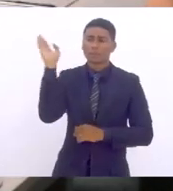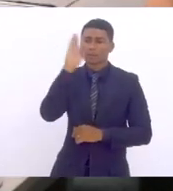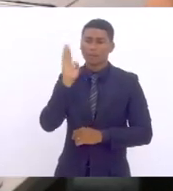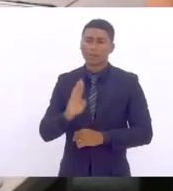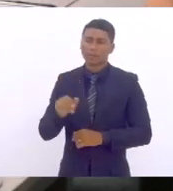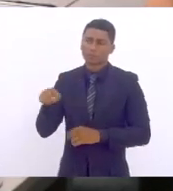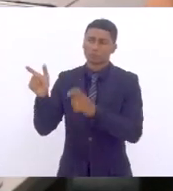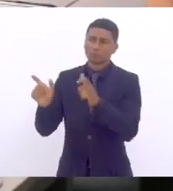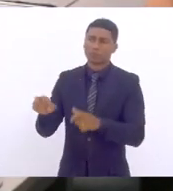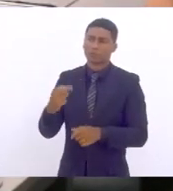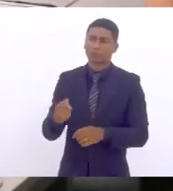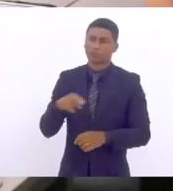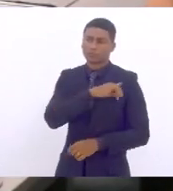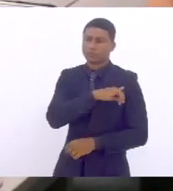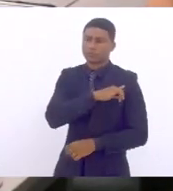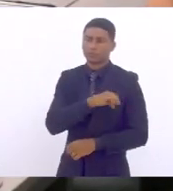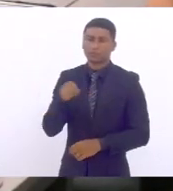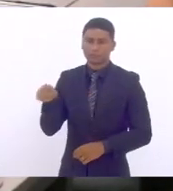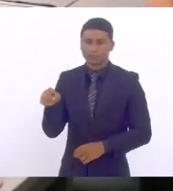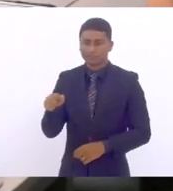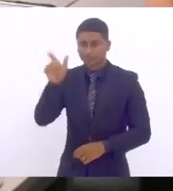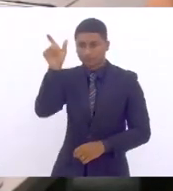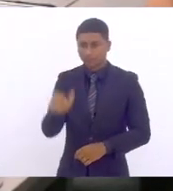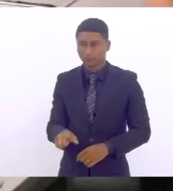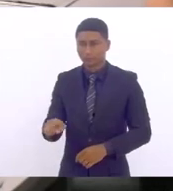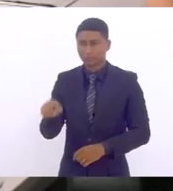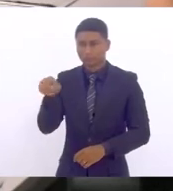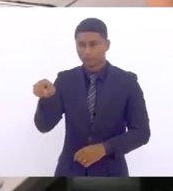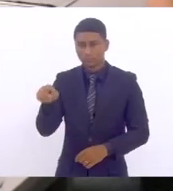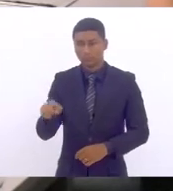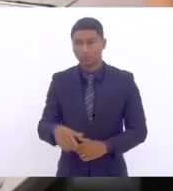de Janeiro, identificado individualmente